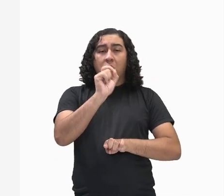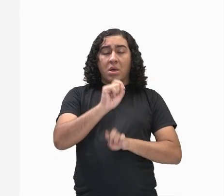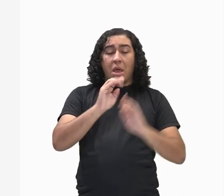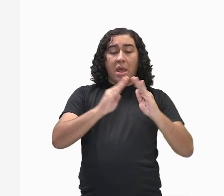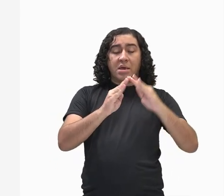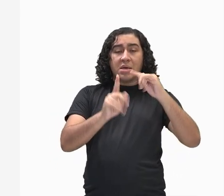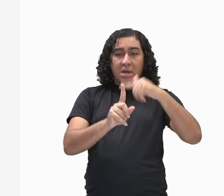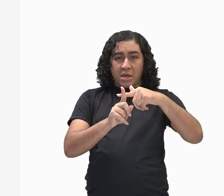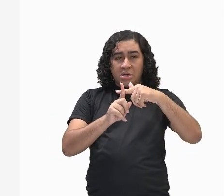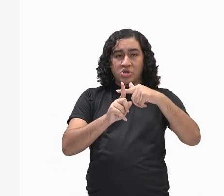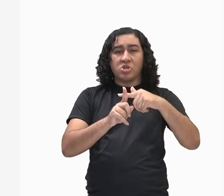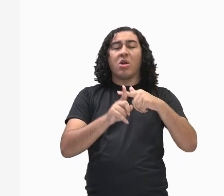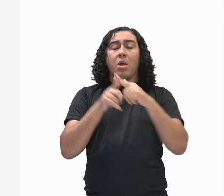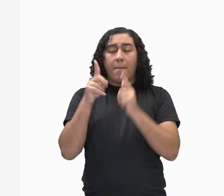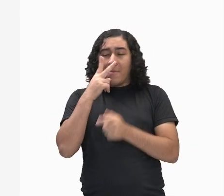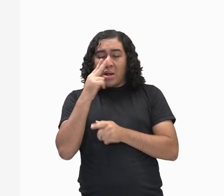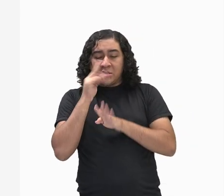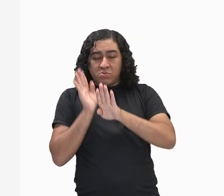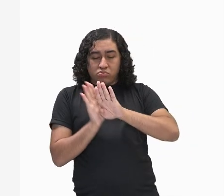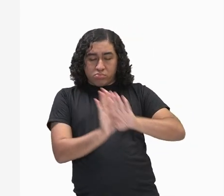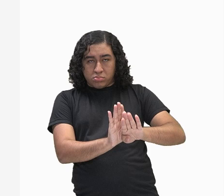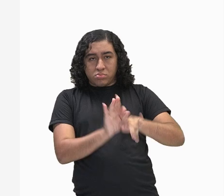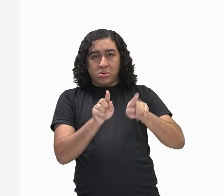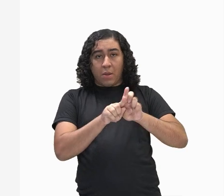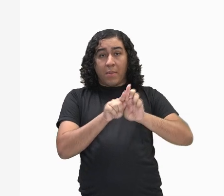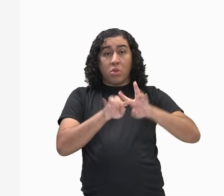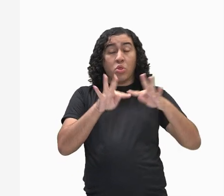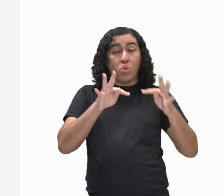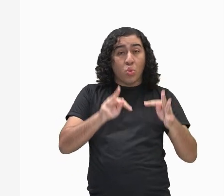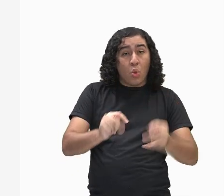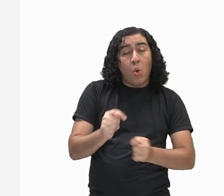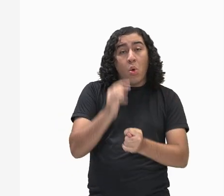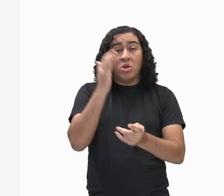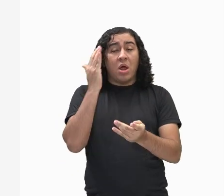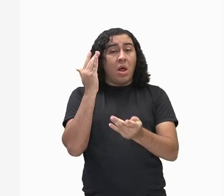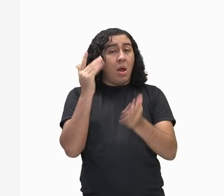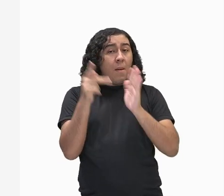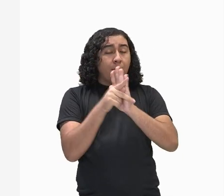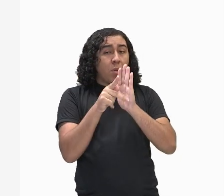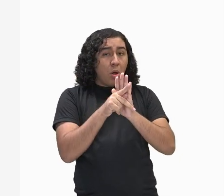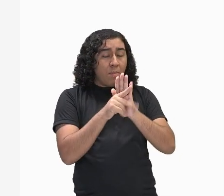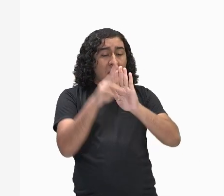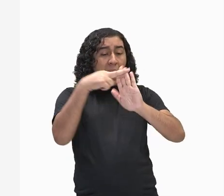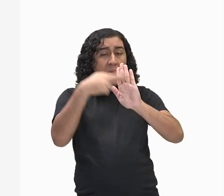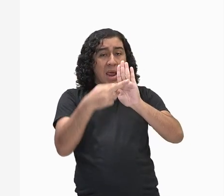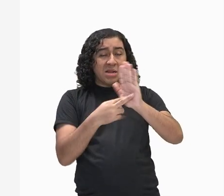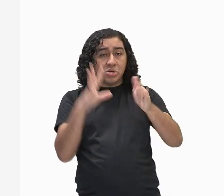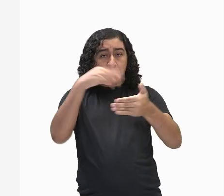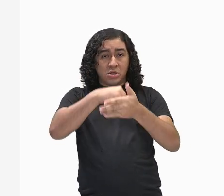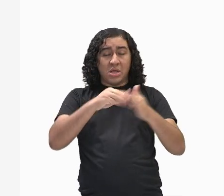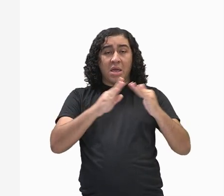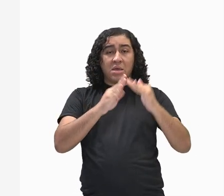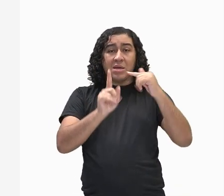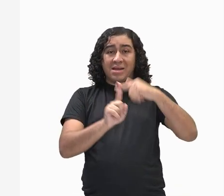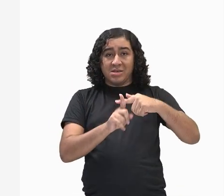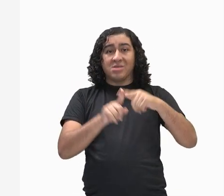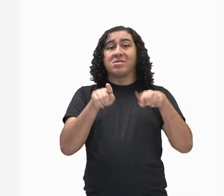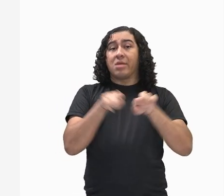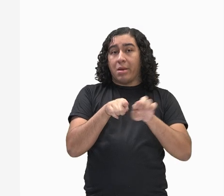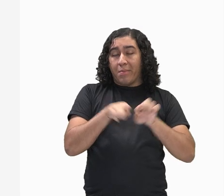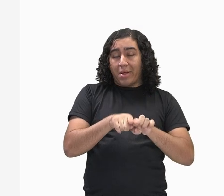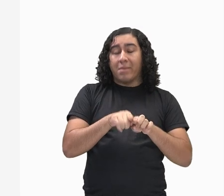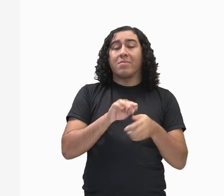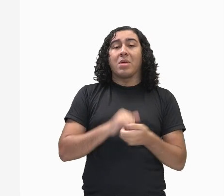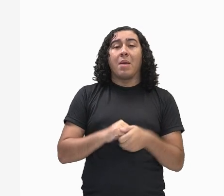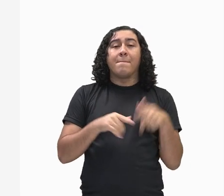Tá? As crenças da igreja foram abaladas também. Por quê? As questões como, por exemplo, a idade